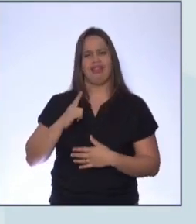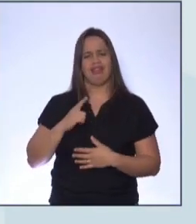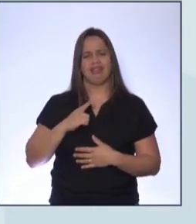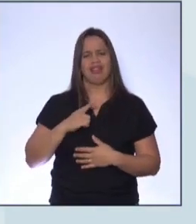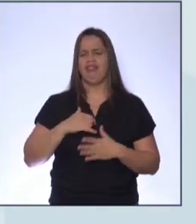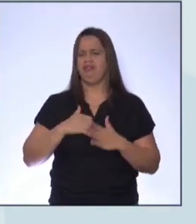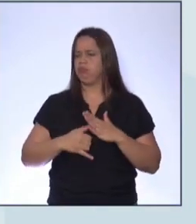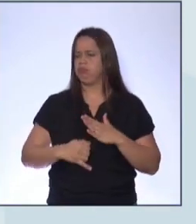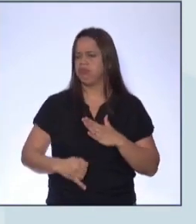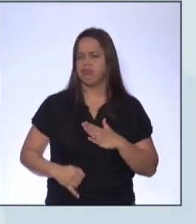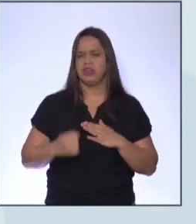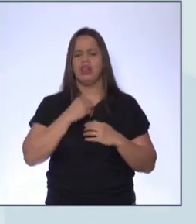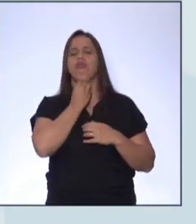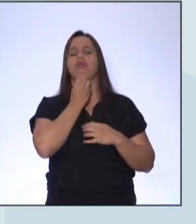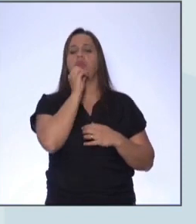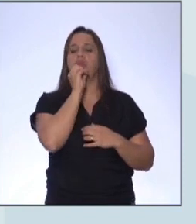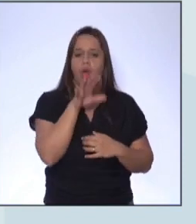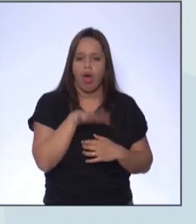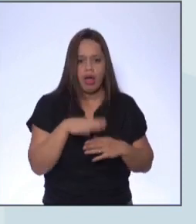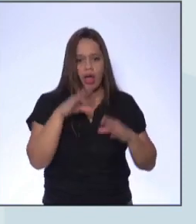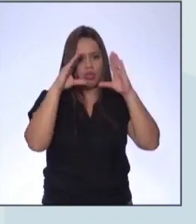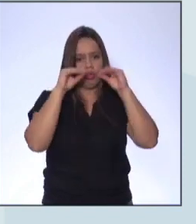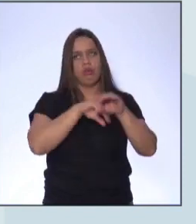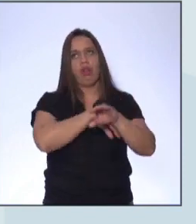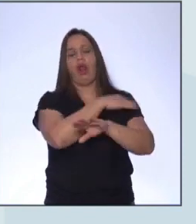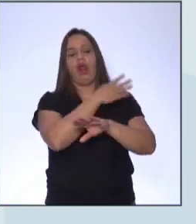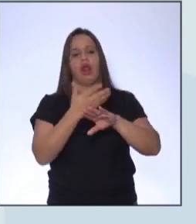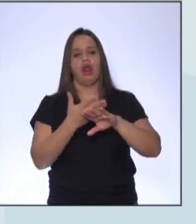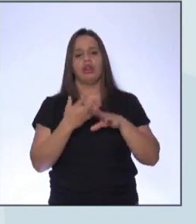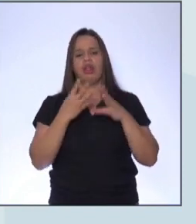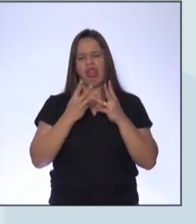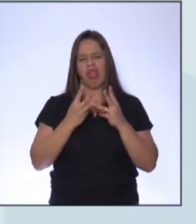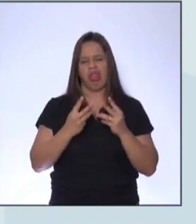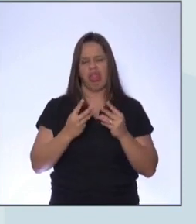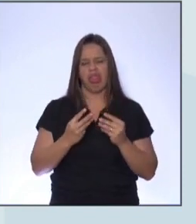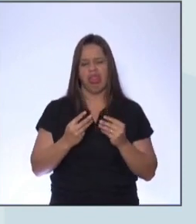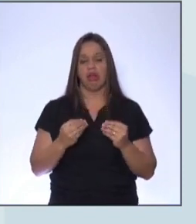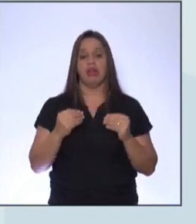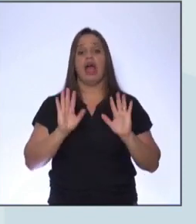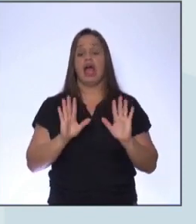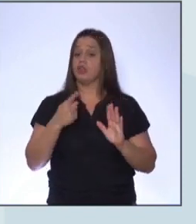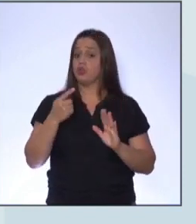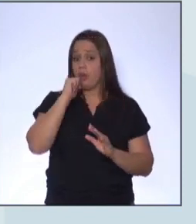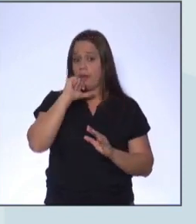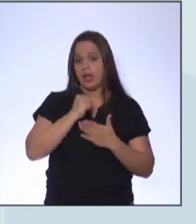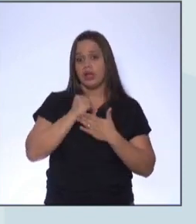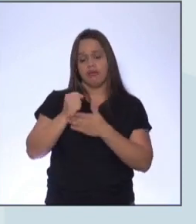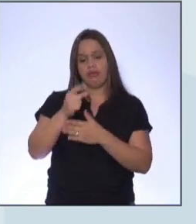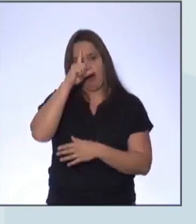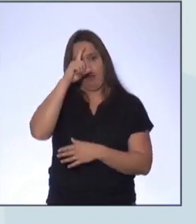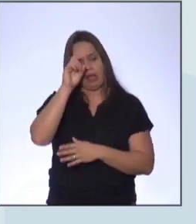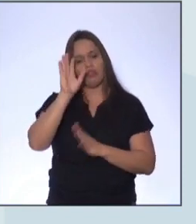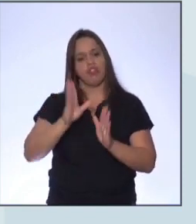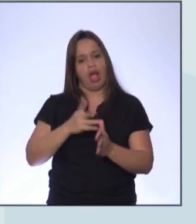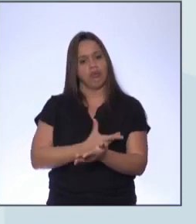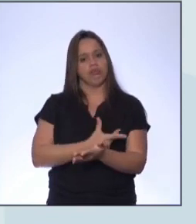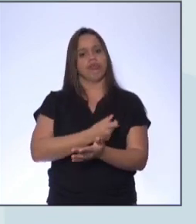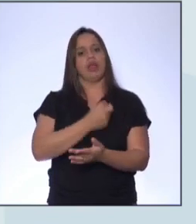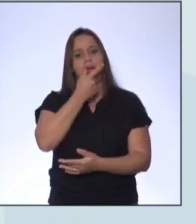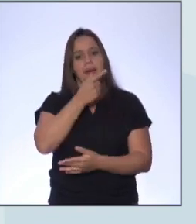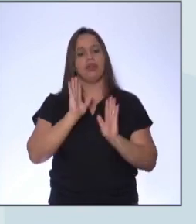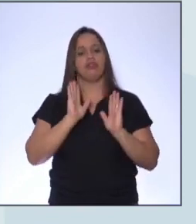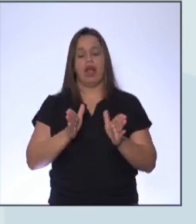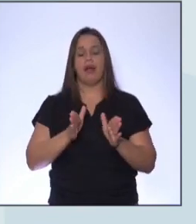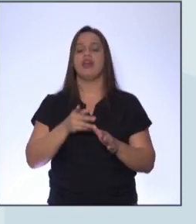e vomitou durante a noite, ficando desidratada. Sua mãe a levou ao médico, onde foi medicada, e ele